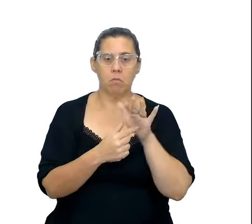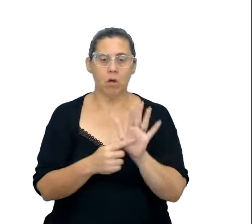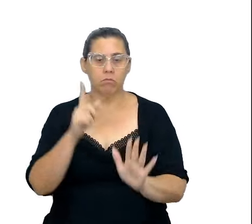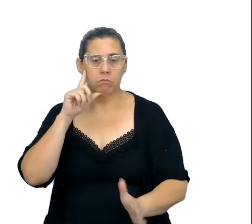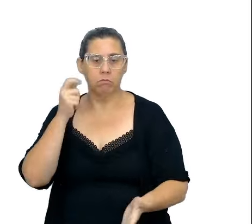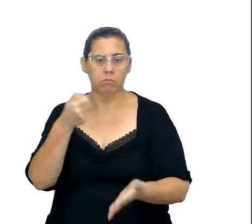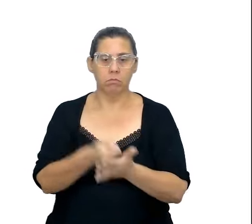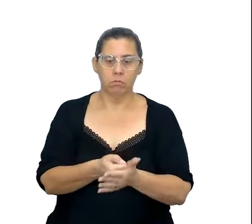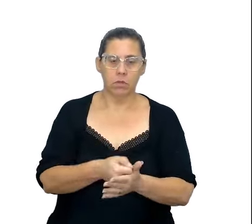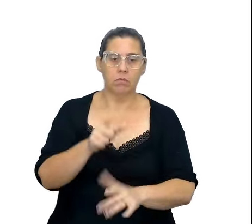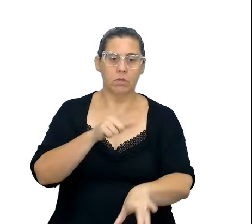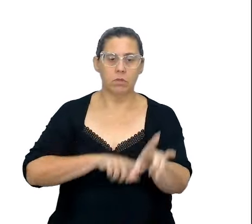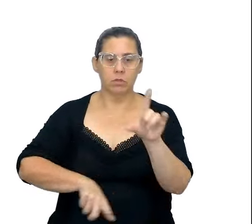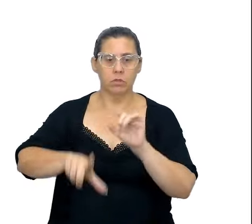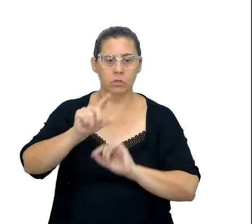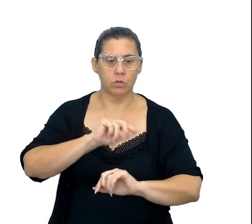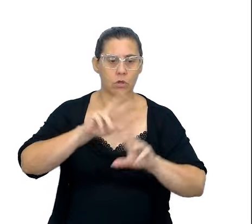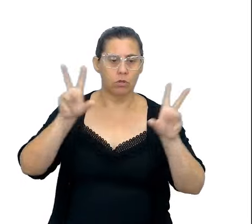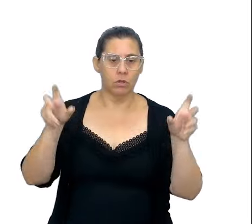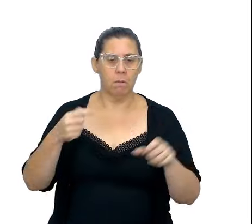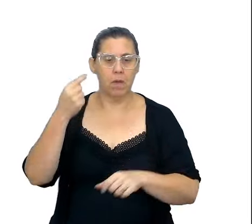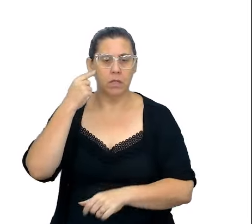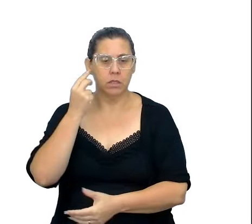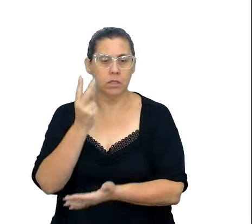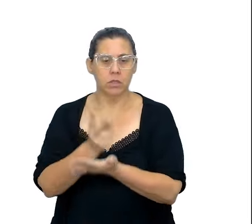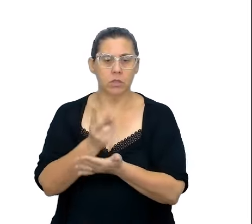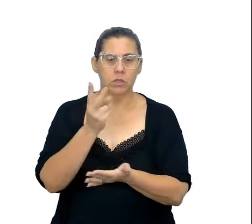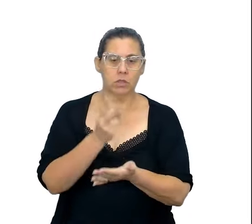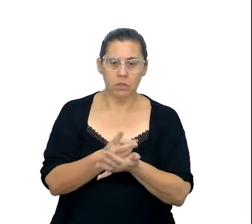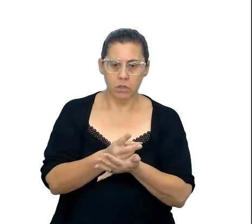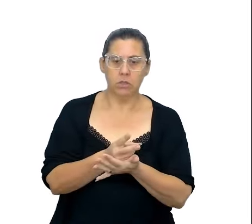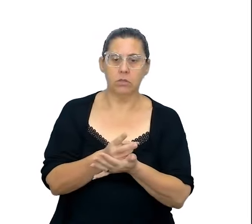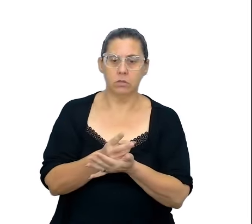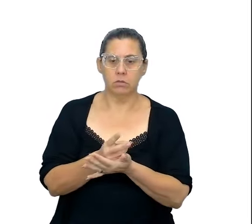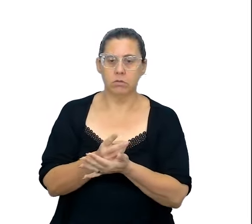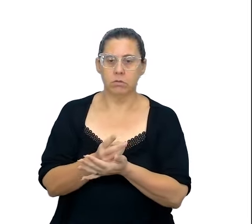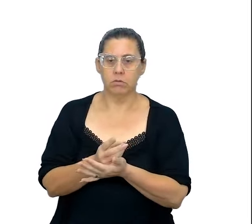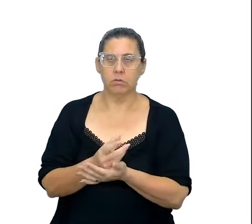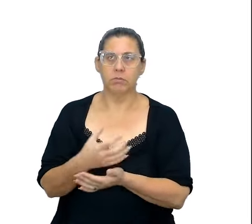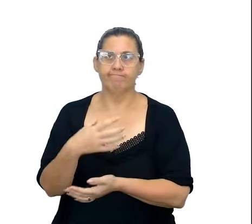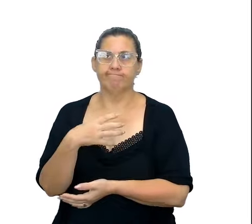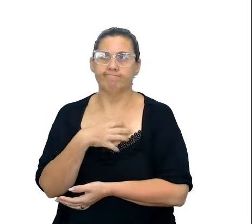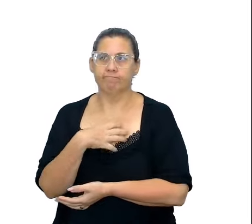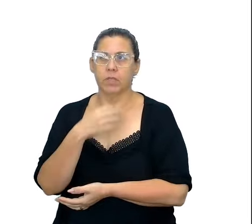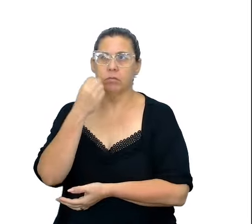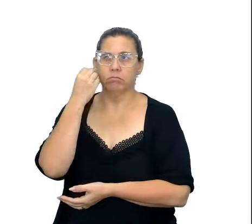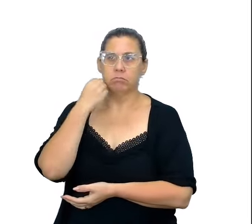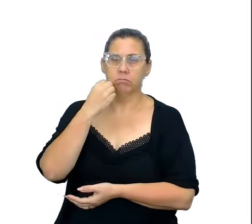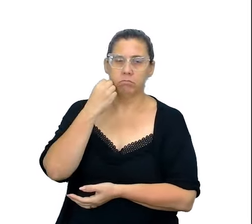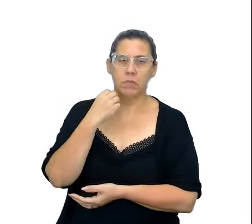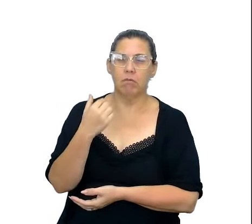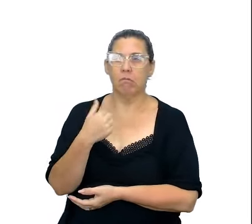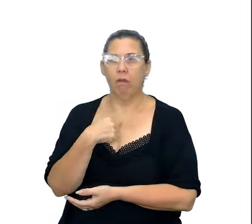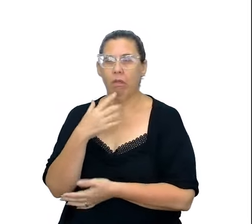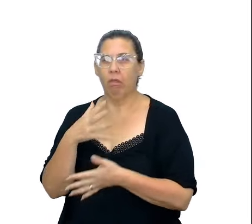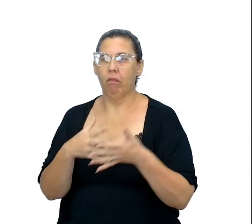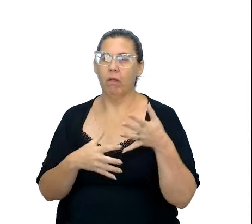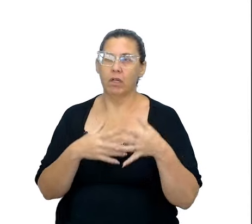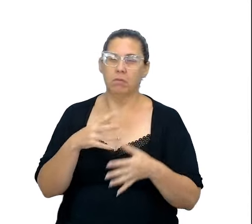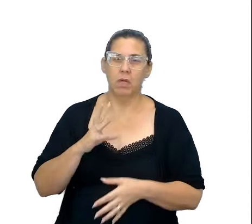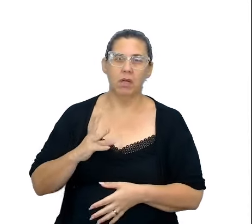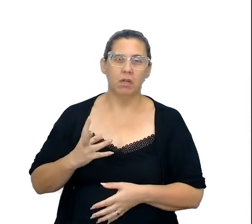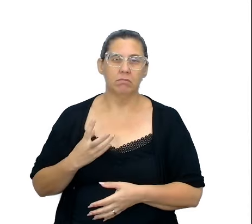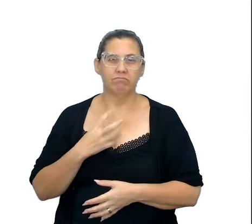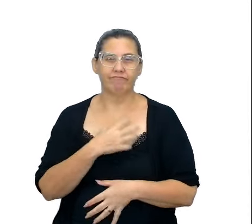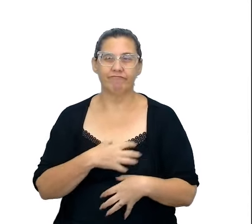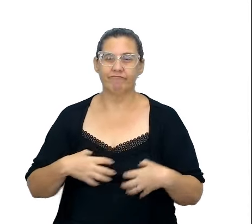soluções a partir das escolhas dos temas, sempre pensando em questões que incomodam ou afligem tanto os estudantes quanto os